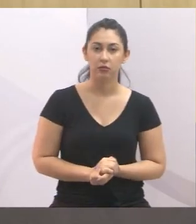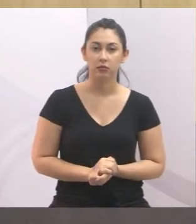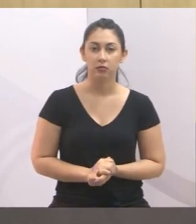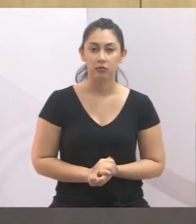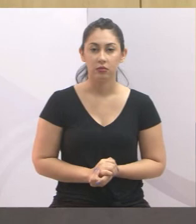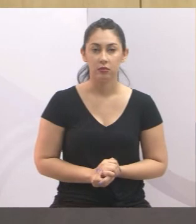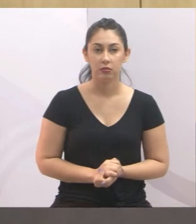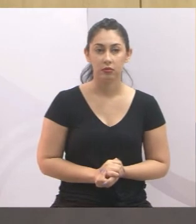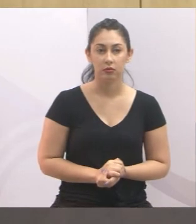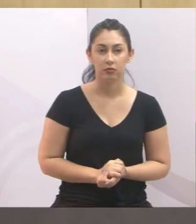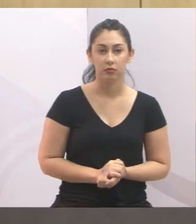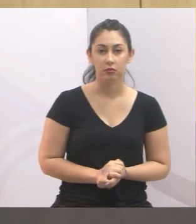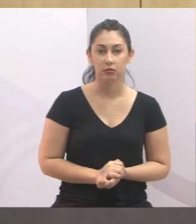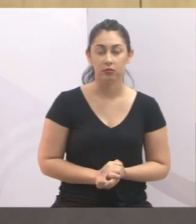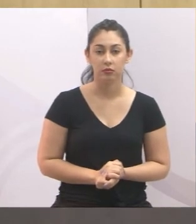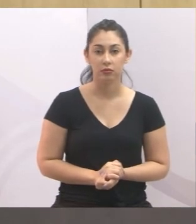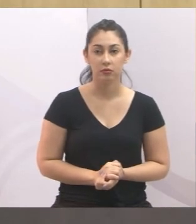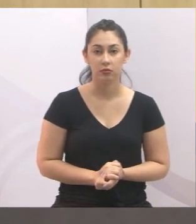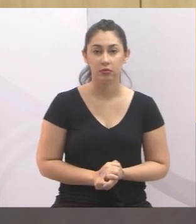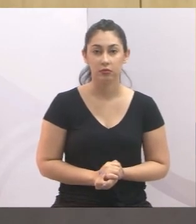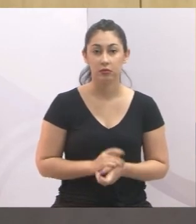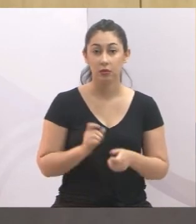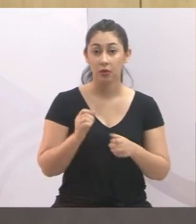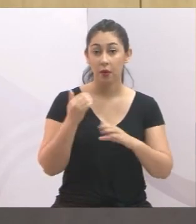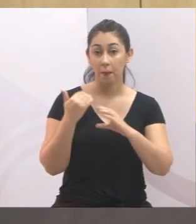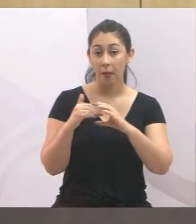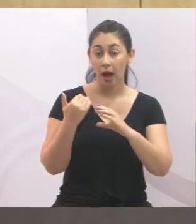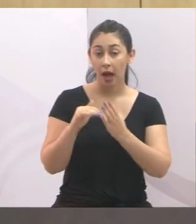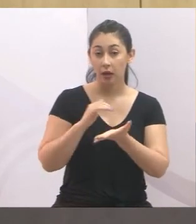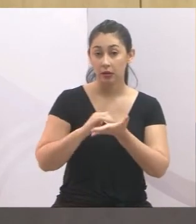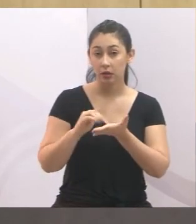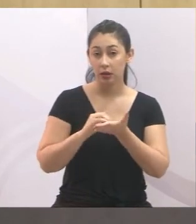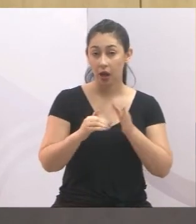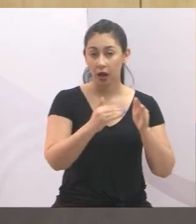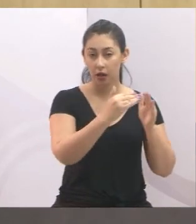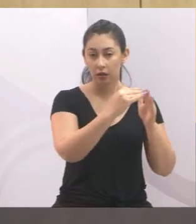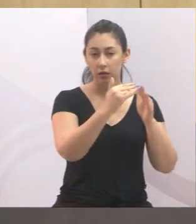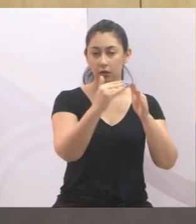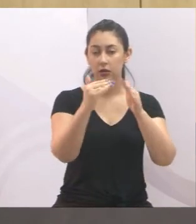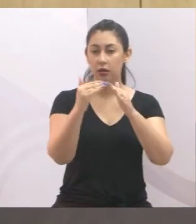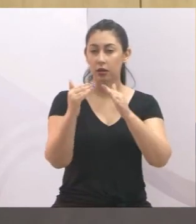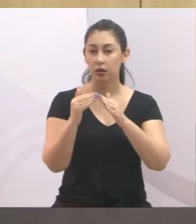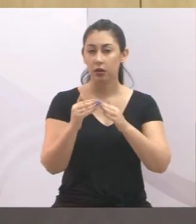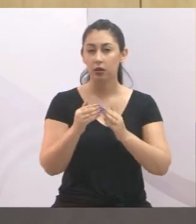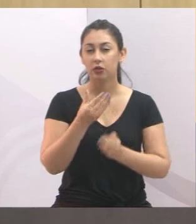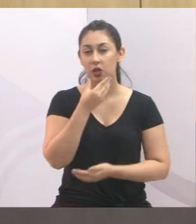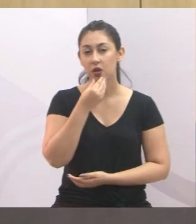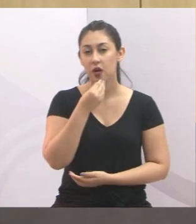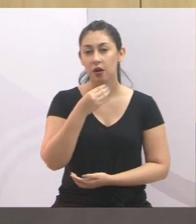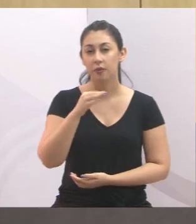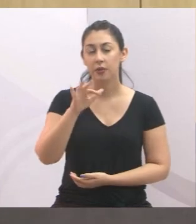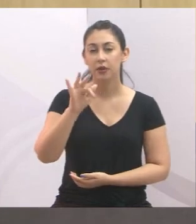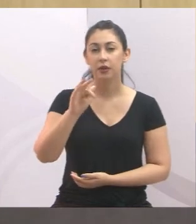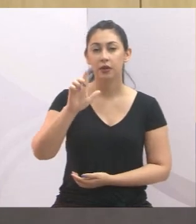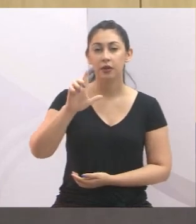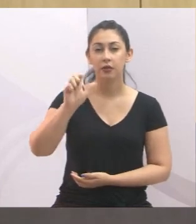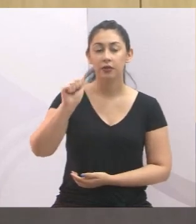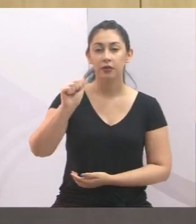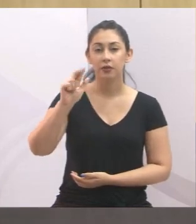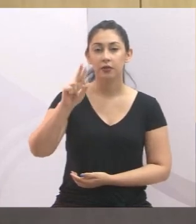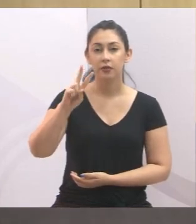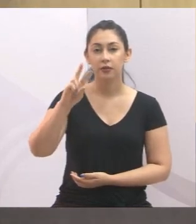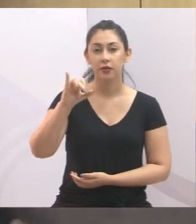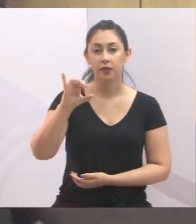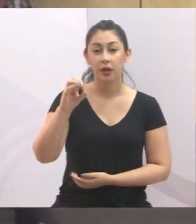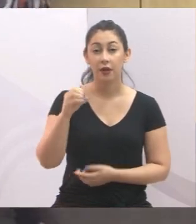formalidades regimentais, seja oficiado ao secretário de Habitação do Estado de São Paulo, o excelentíssimo senhor Flávio Amauri, solicitando atenção